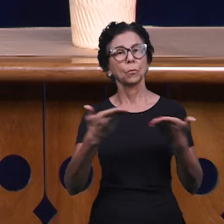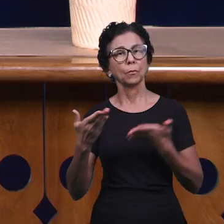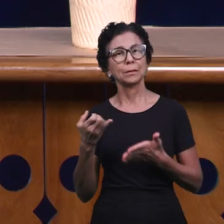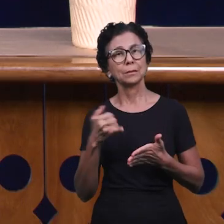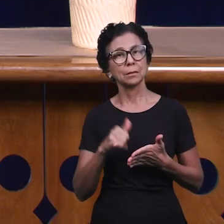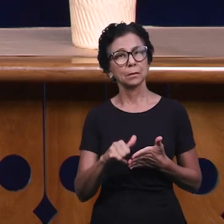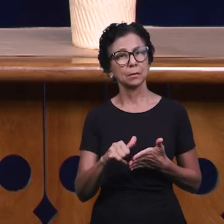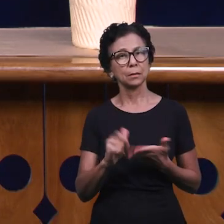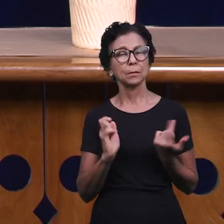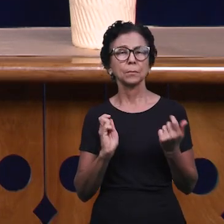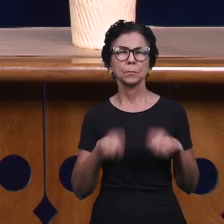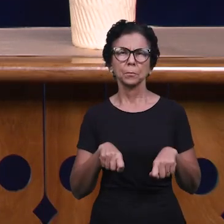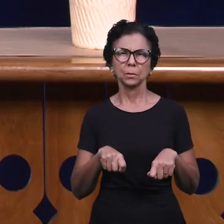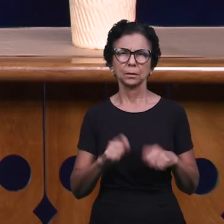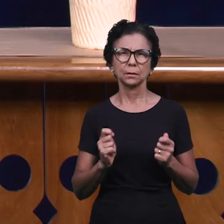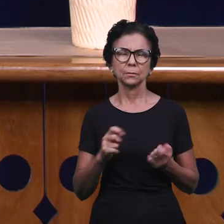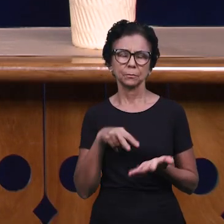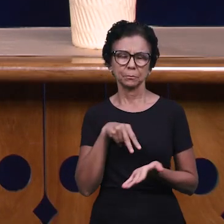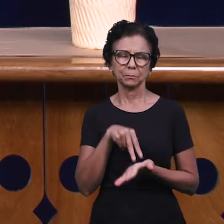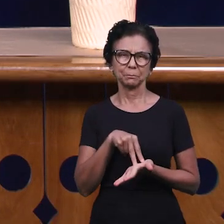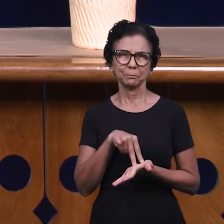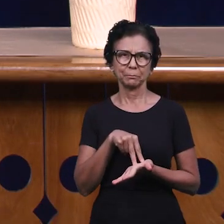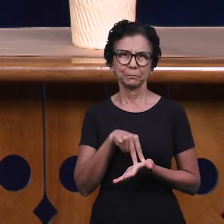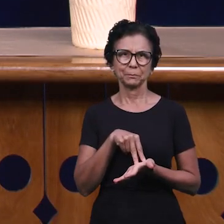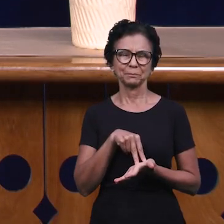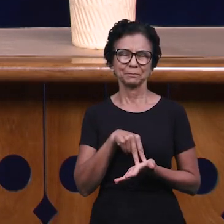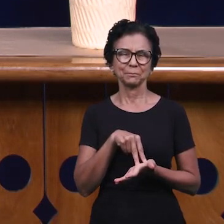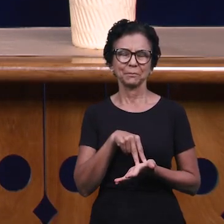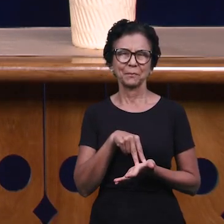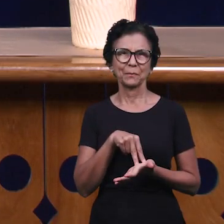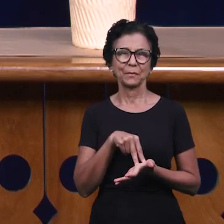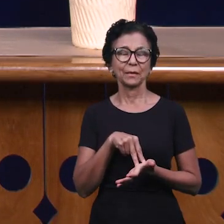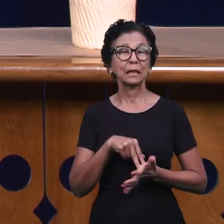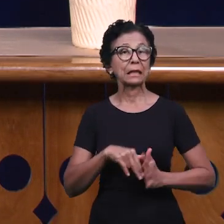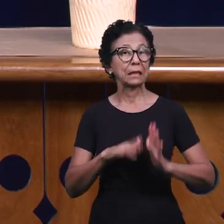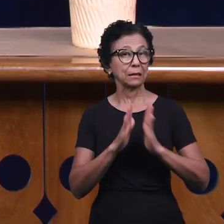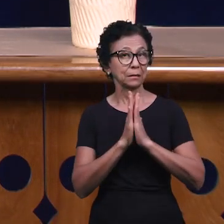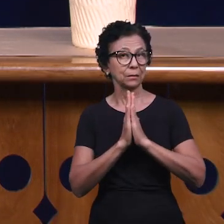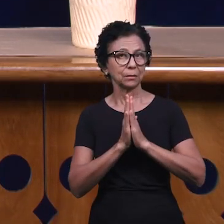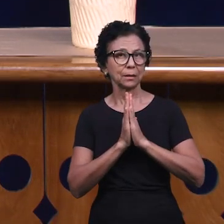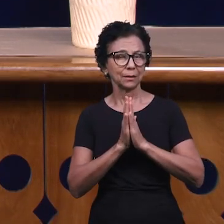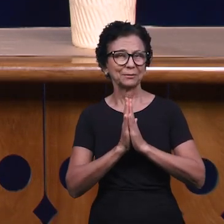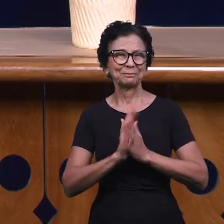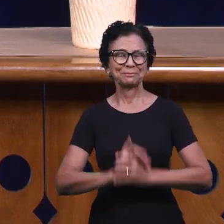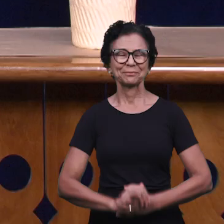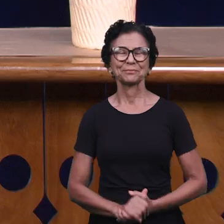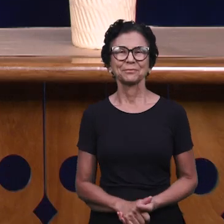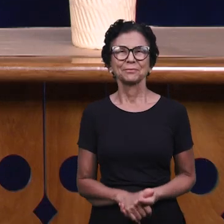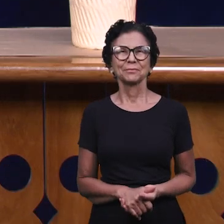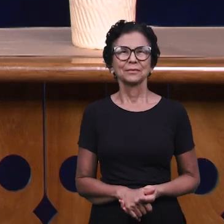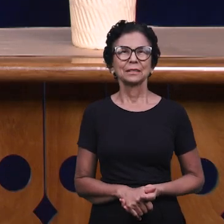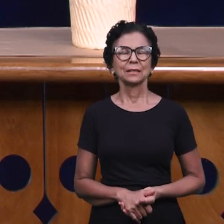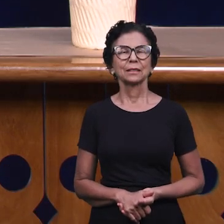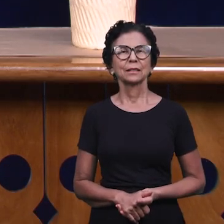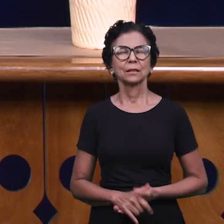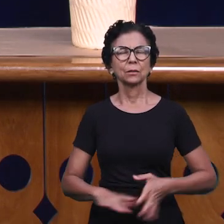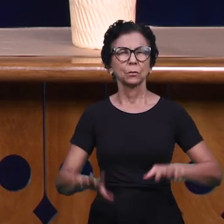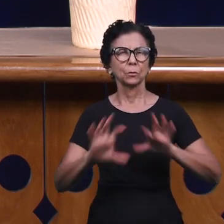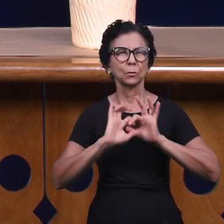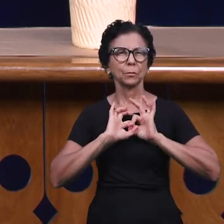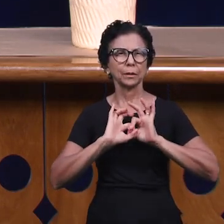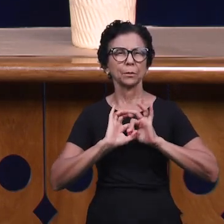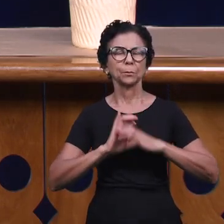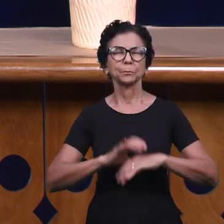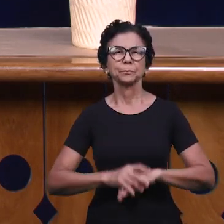você tiver possibilidade, de ficar de pé para fazermos esta oração inicial. Fechemos os nossos